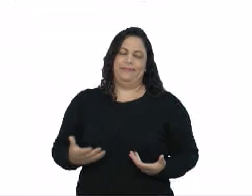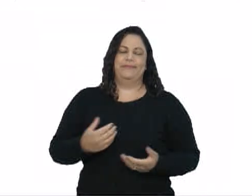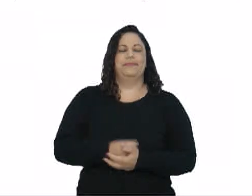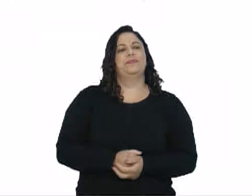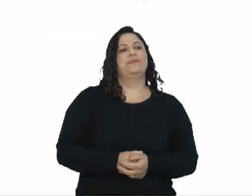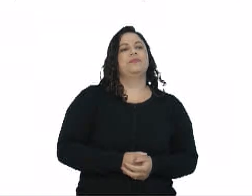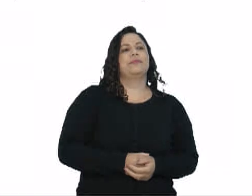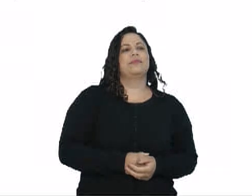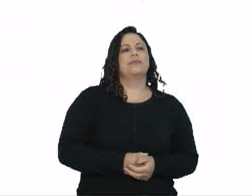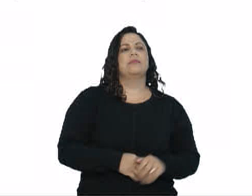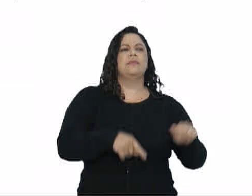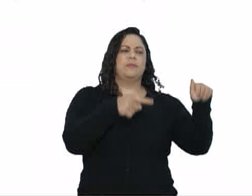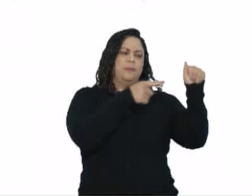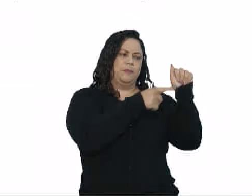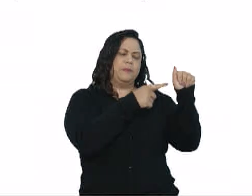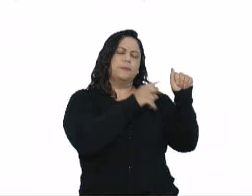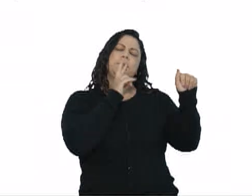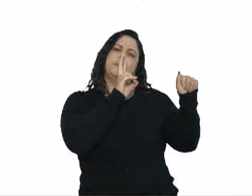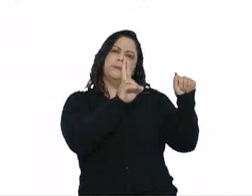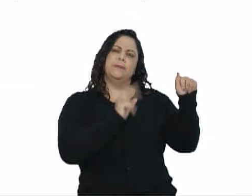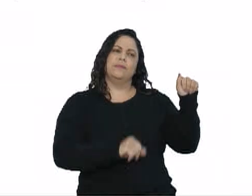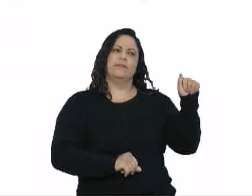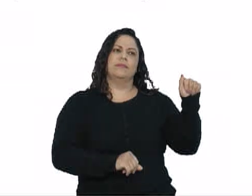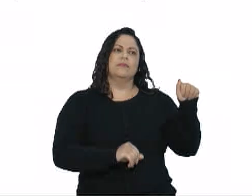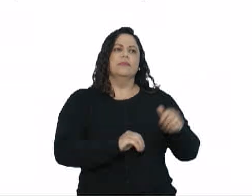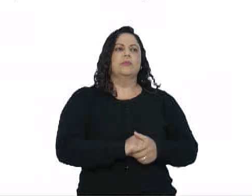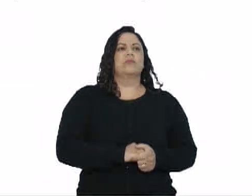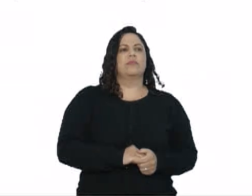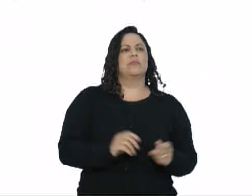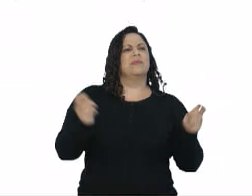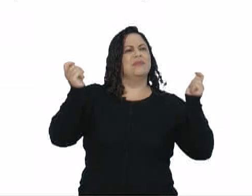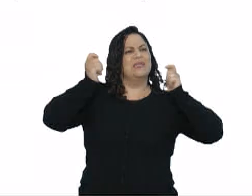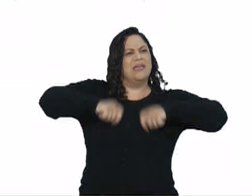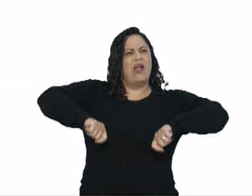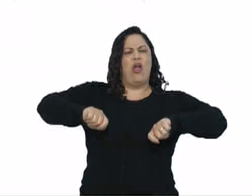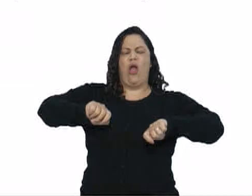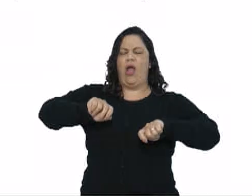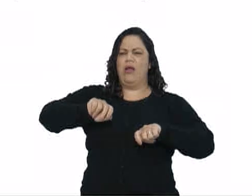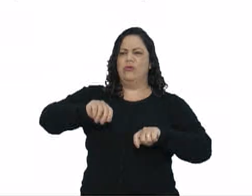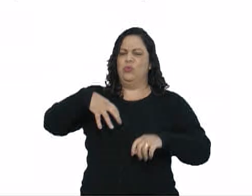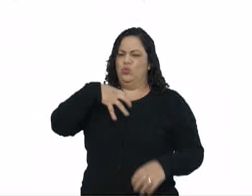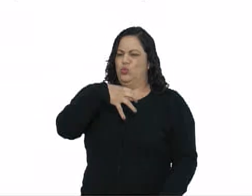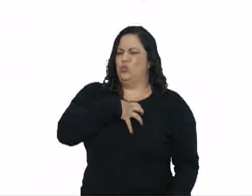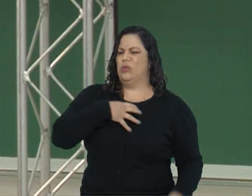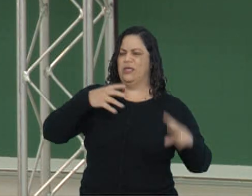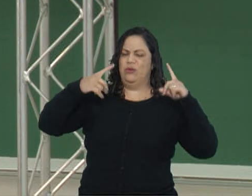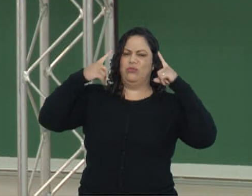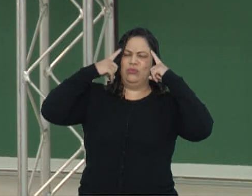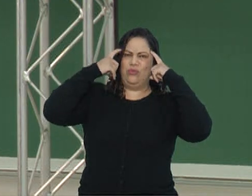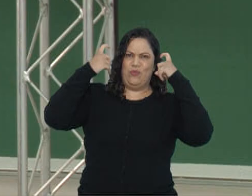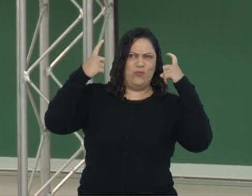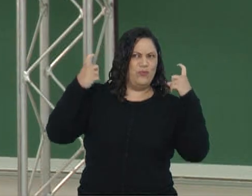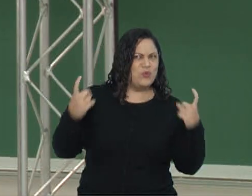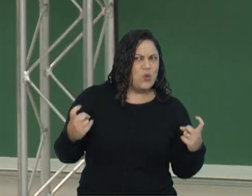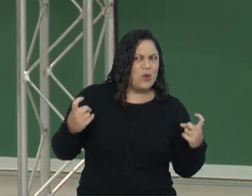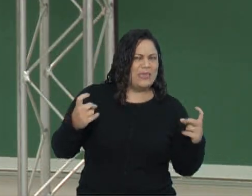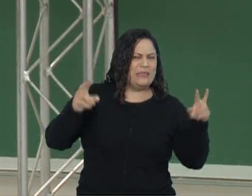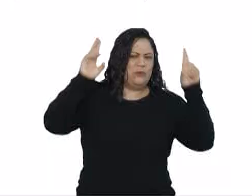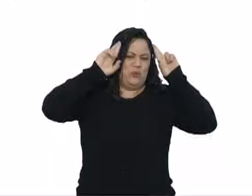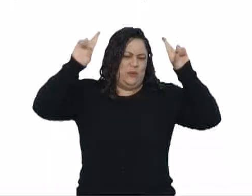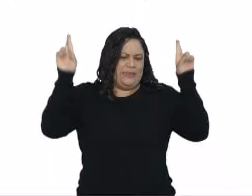pelo sectarismo e pela forma violenta e radical com que enfrentava os opositores do regime. Interessante essa,